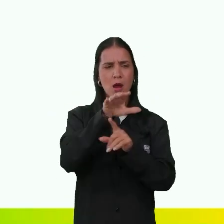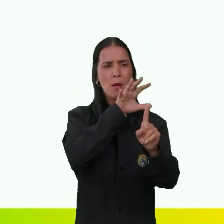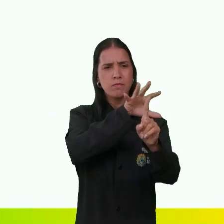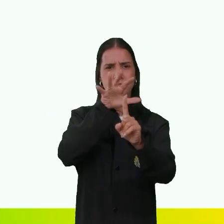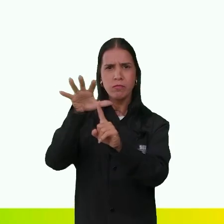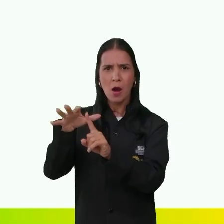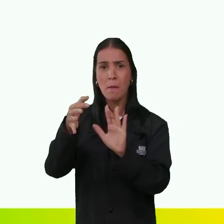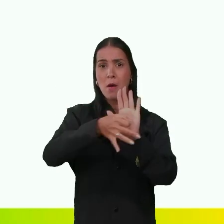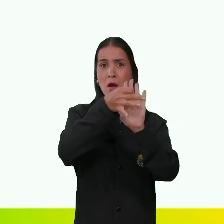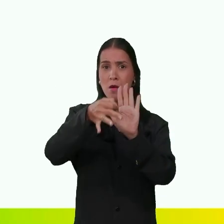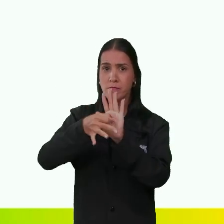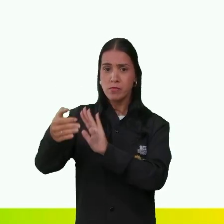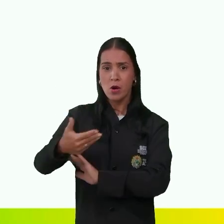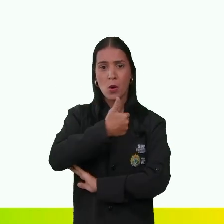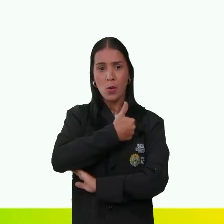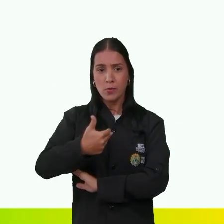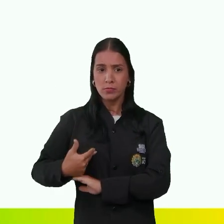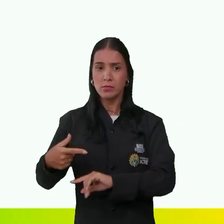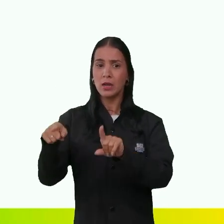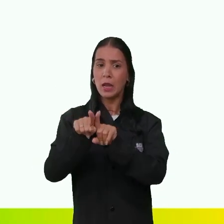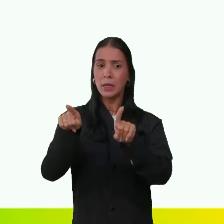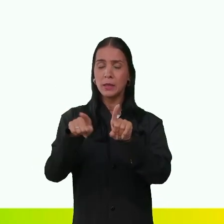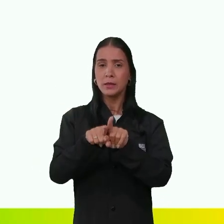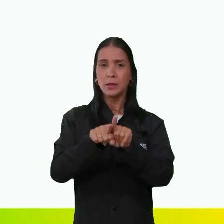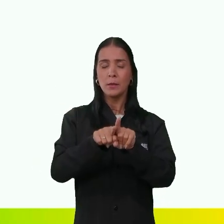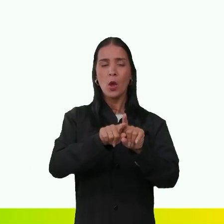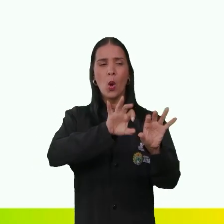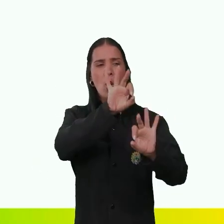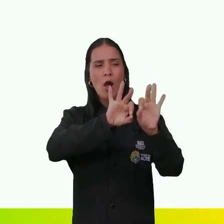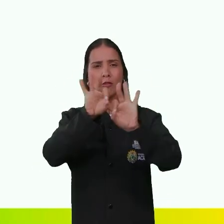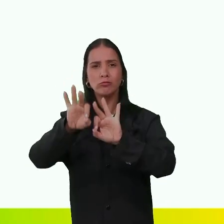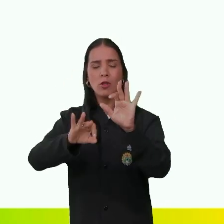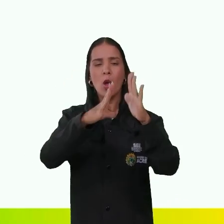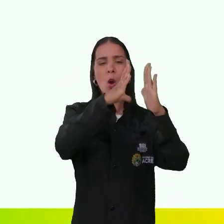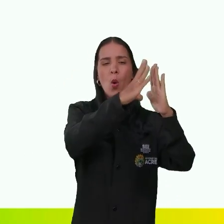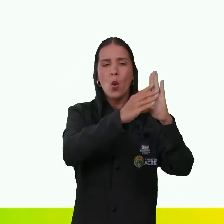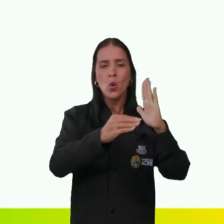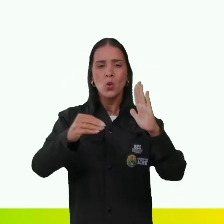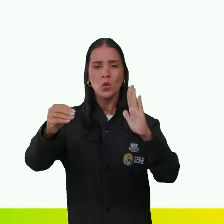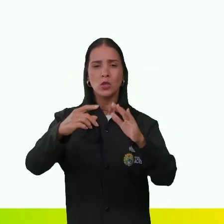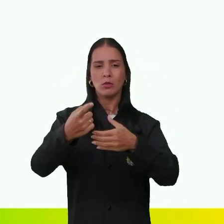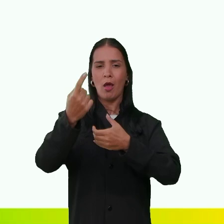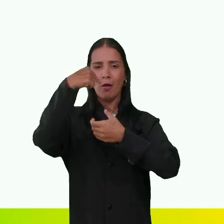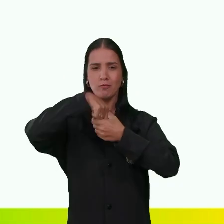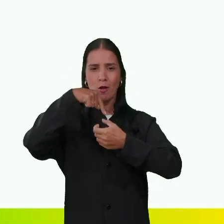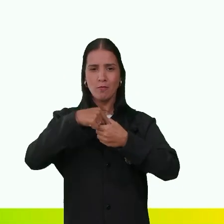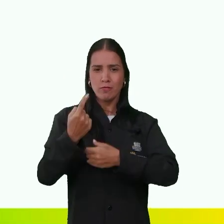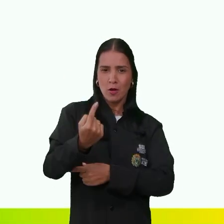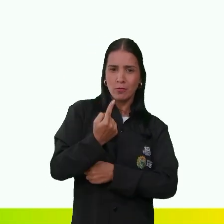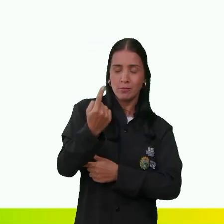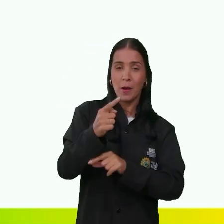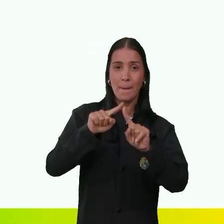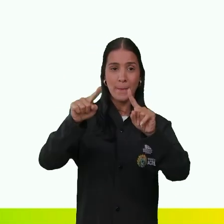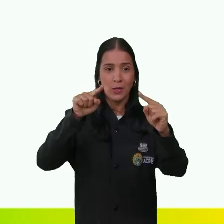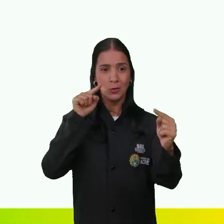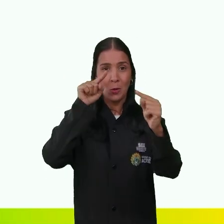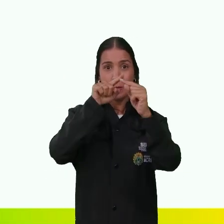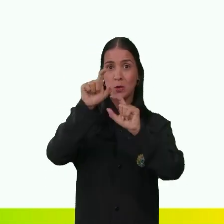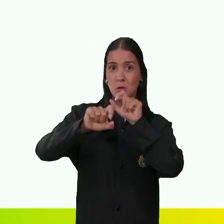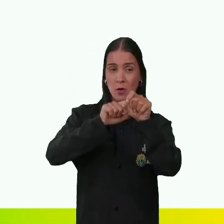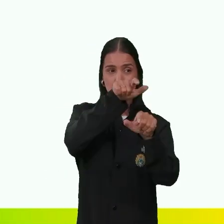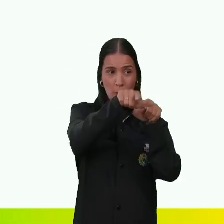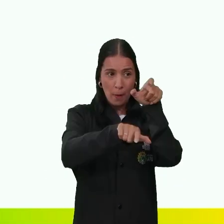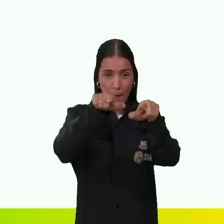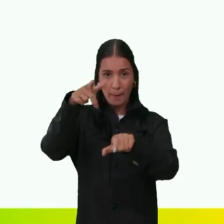as subjetividades individuais, buscando criar cidadãos conformados com os objetivos